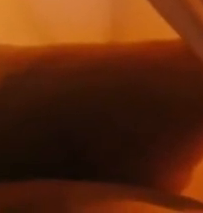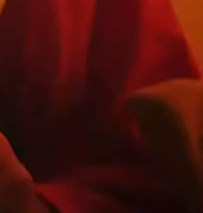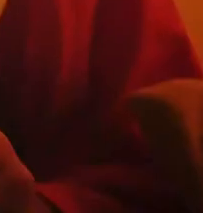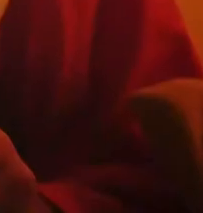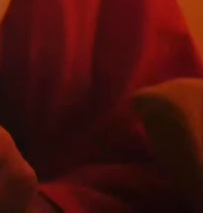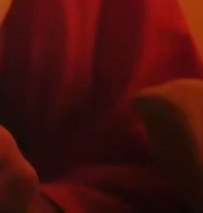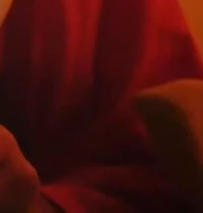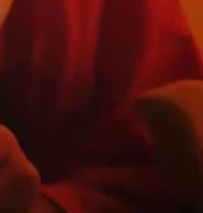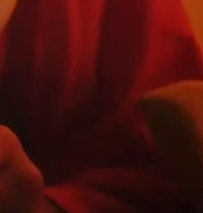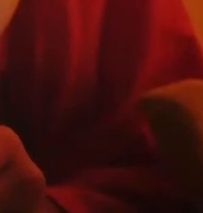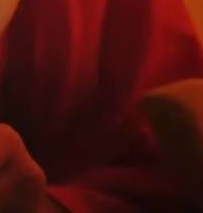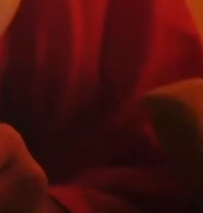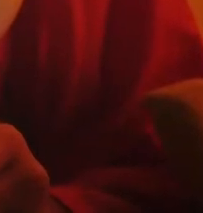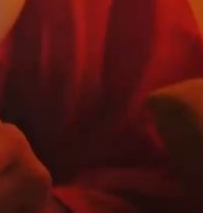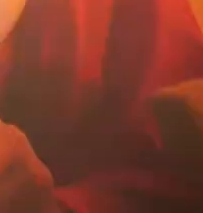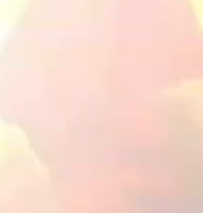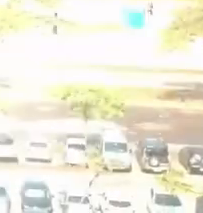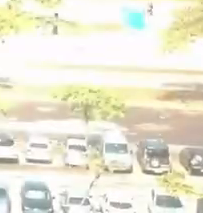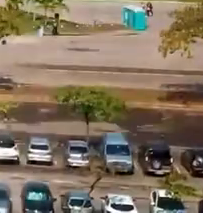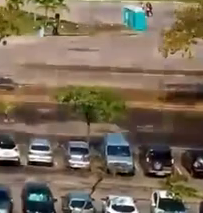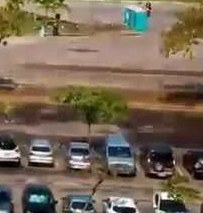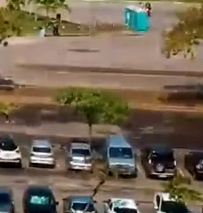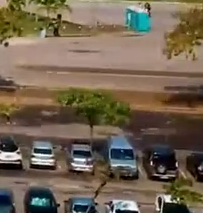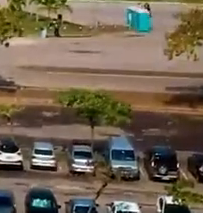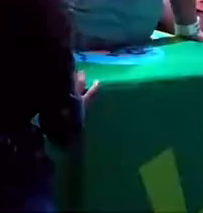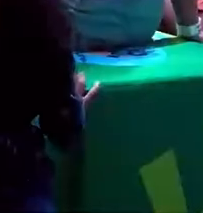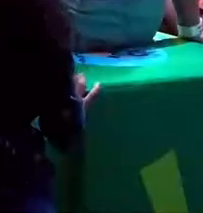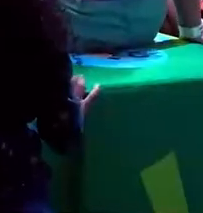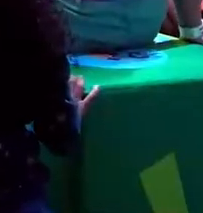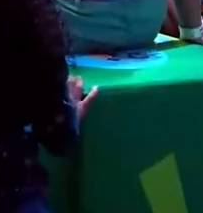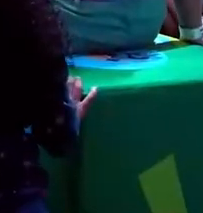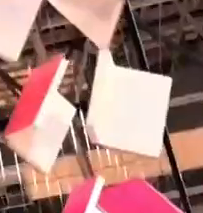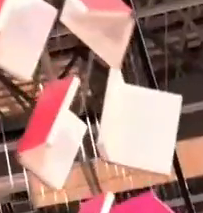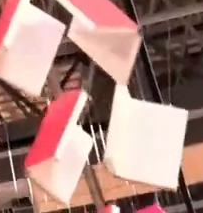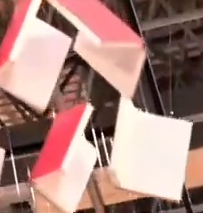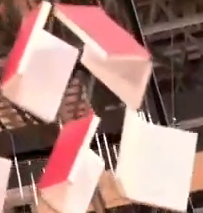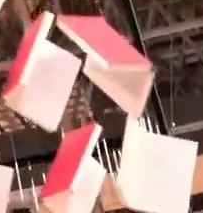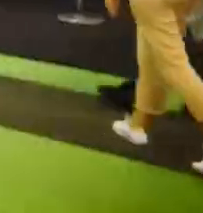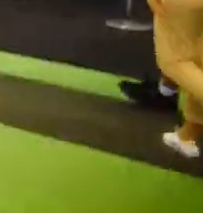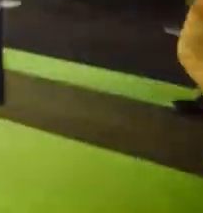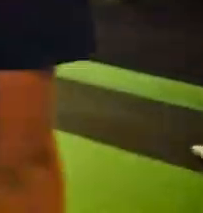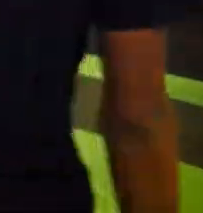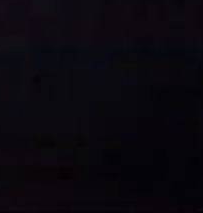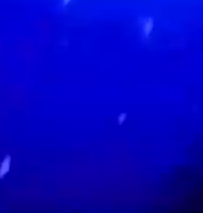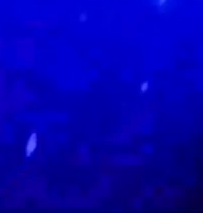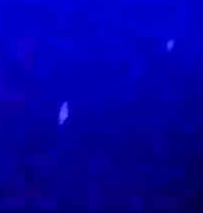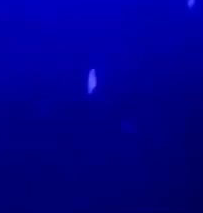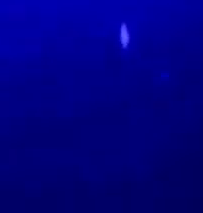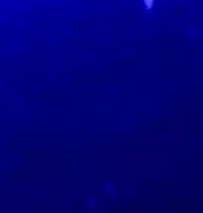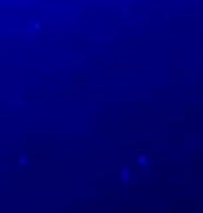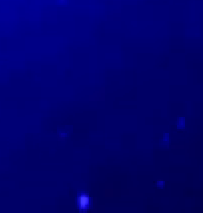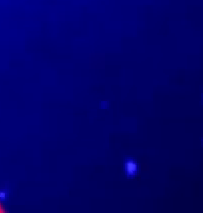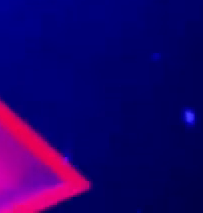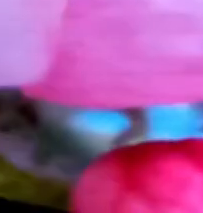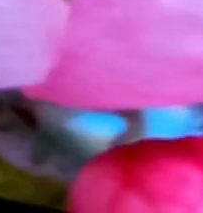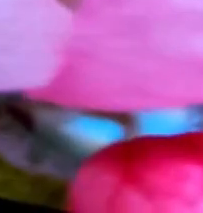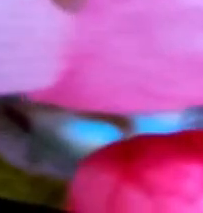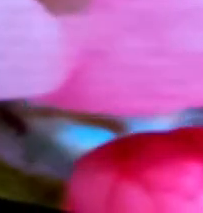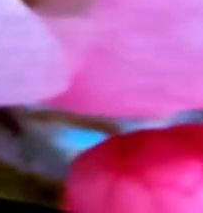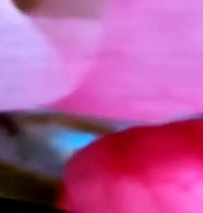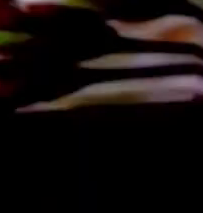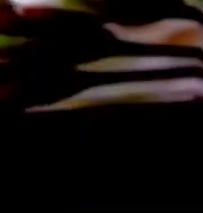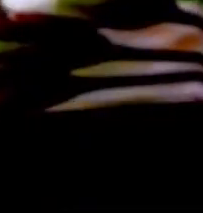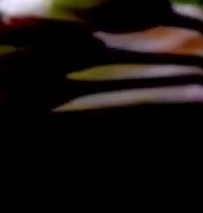diferentes de uma mesma aventura e esse Grande Encontro de narrativas e de momentos inesquecíveis está chegando